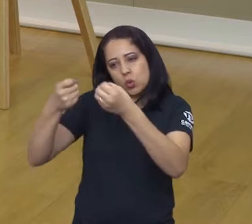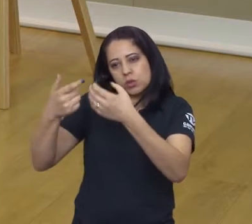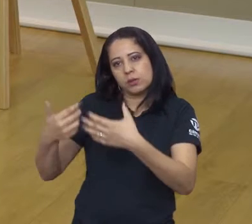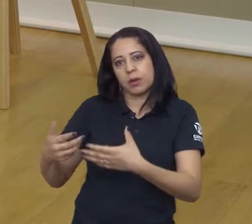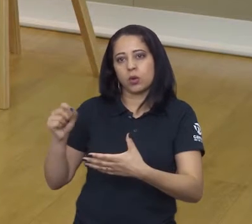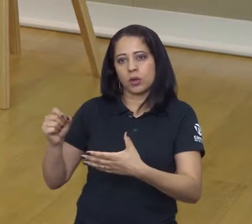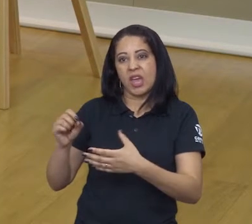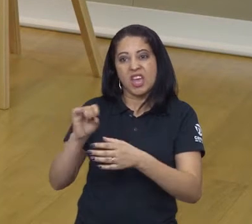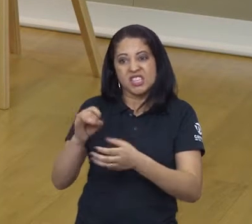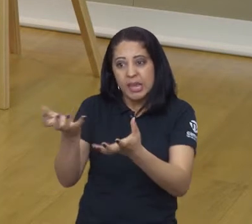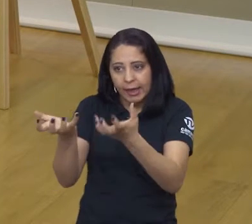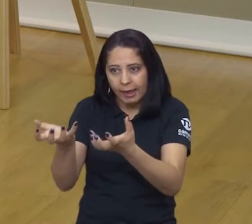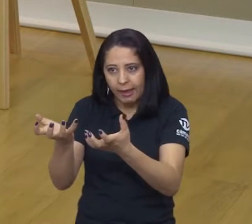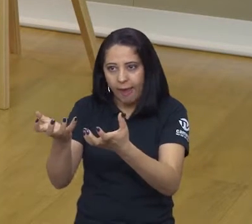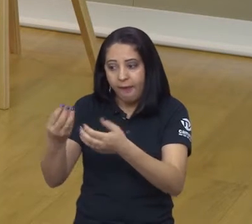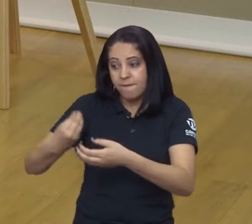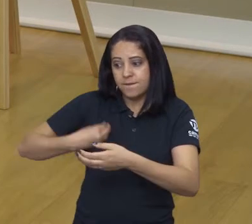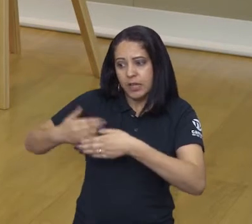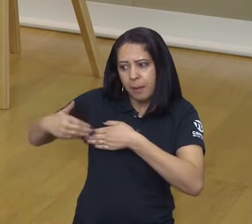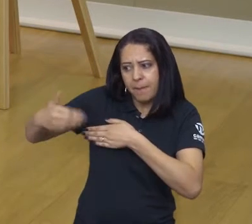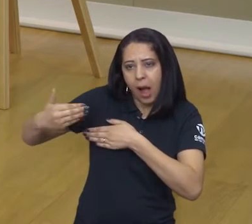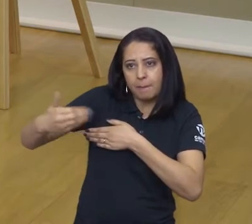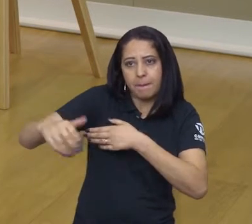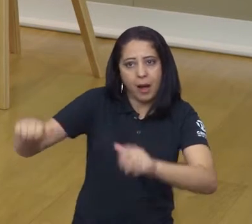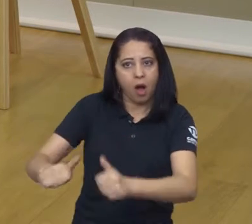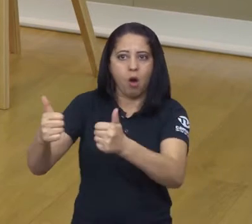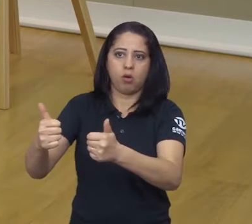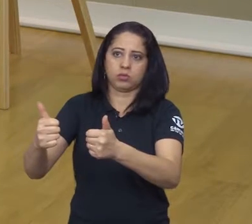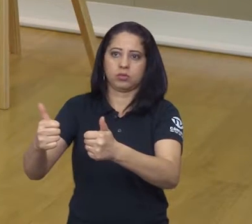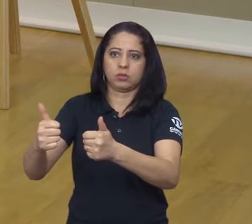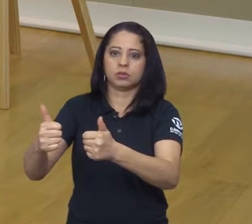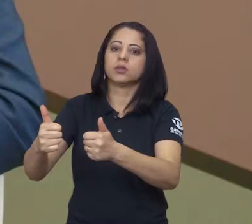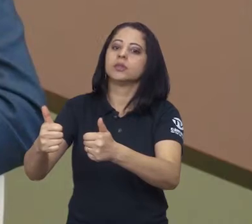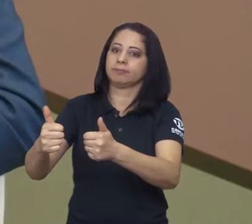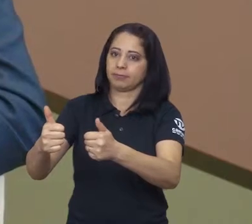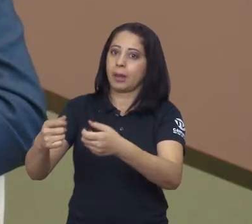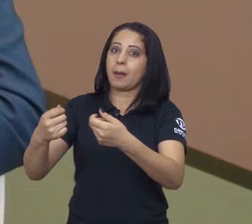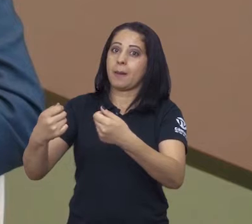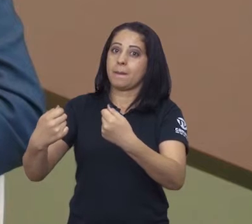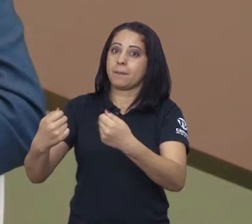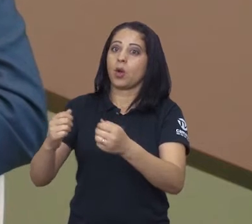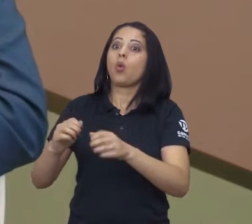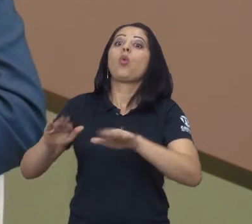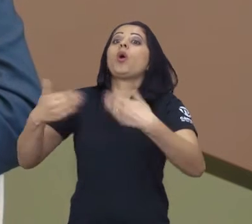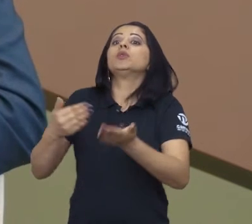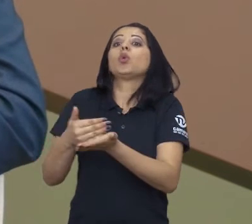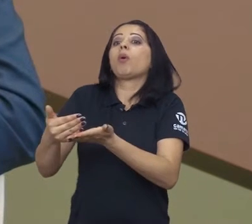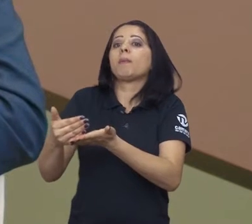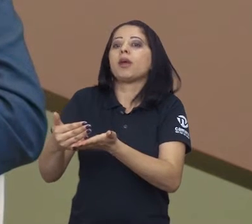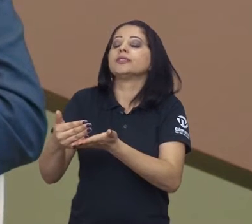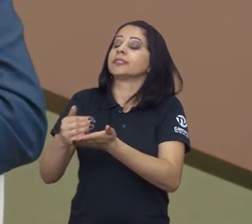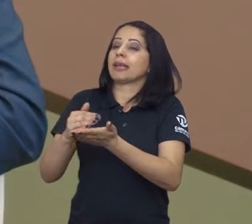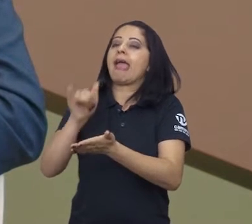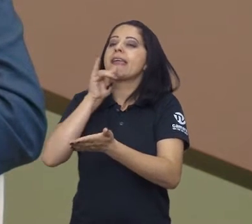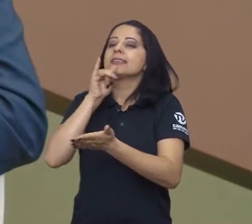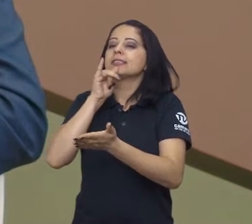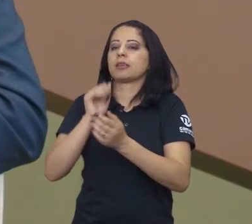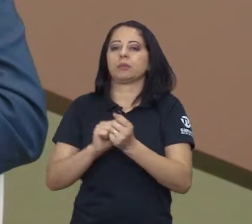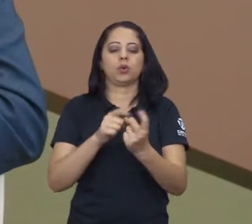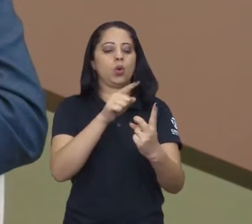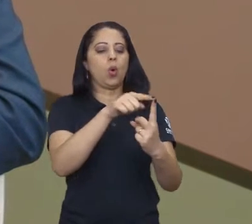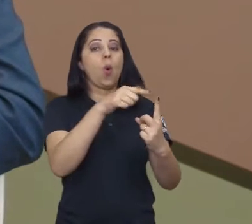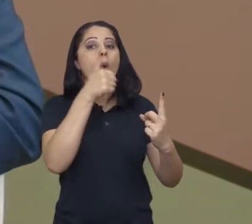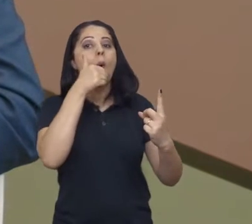construir uma longevidade Quando que começa essa construção começa pela decisão dos Pais de um dia te